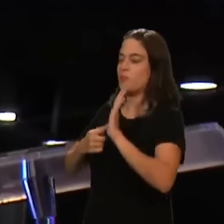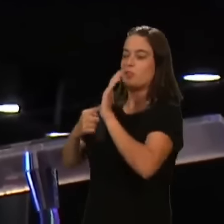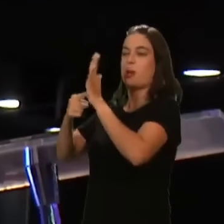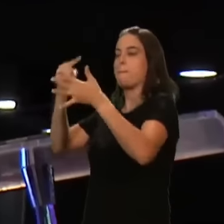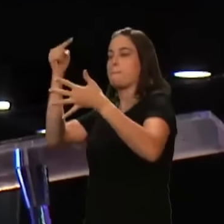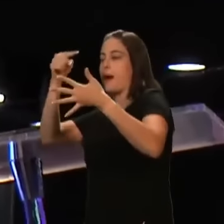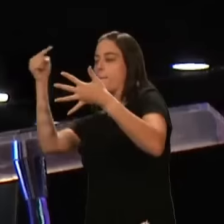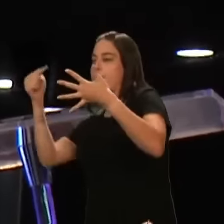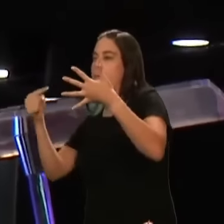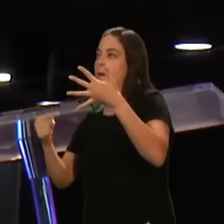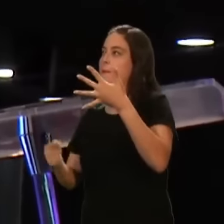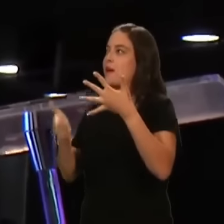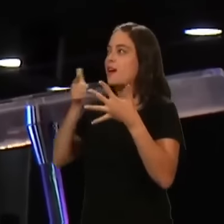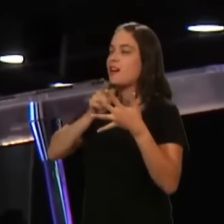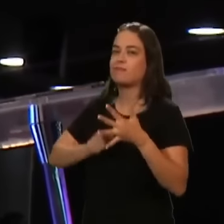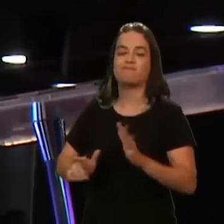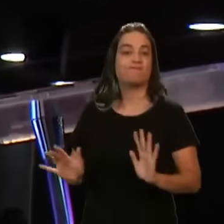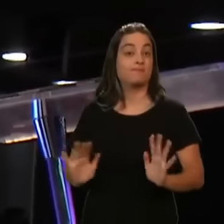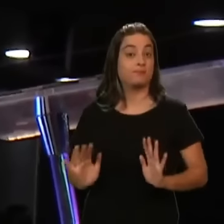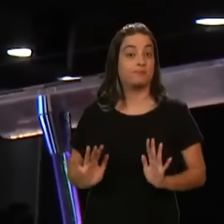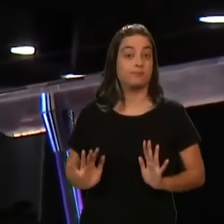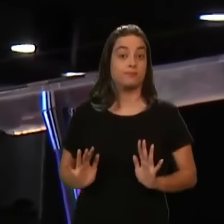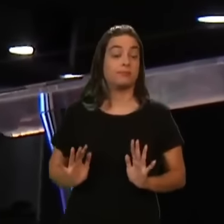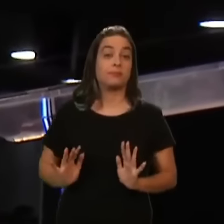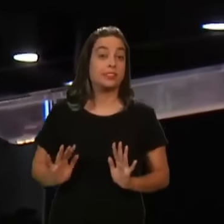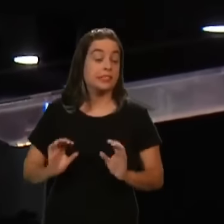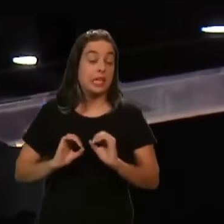Ele, nós não temos mérito.